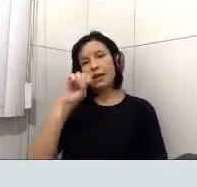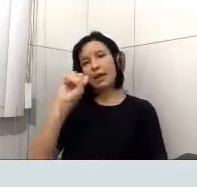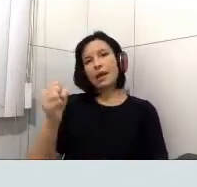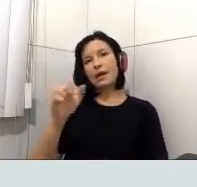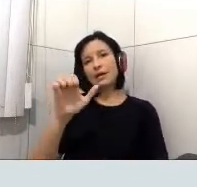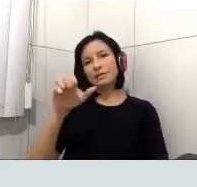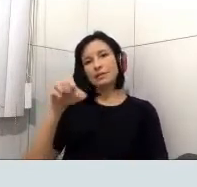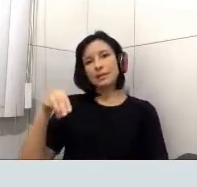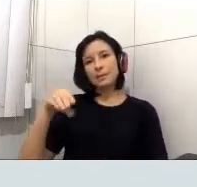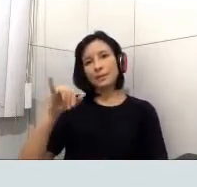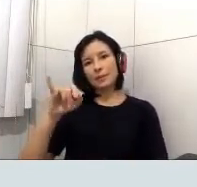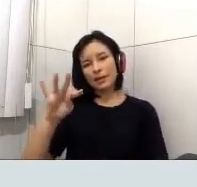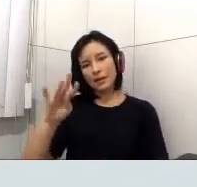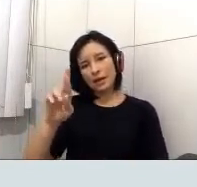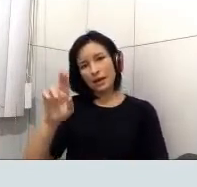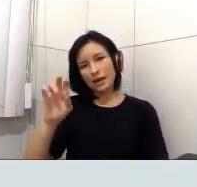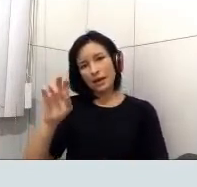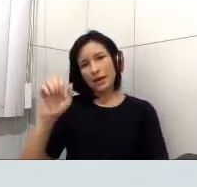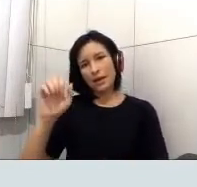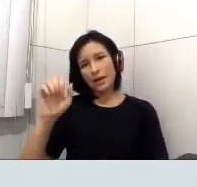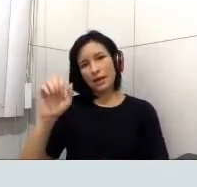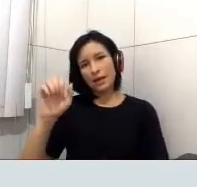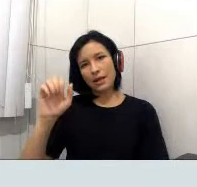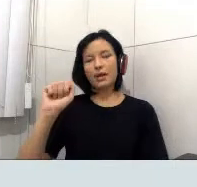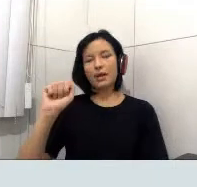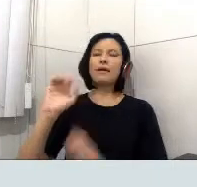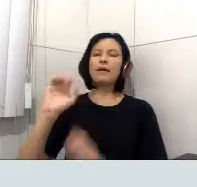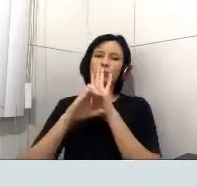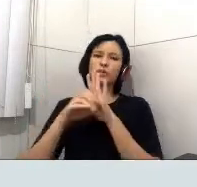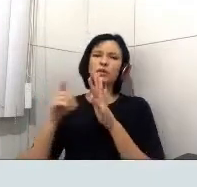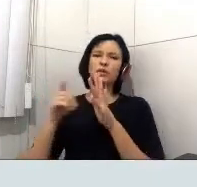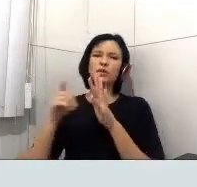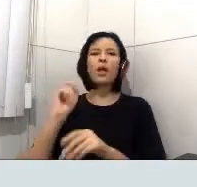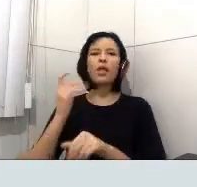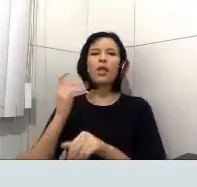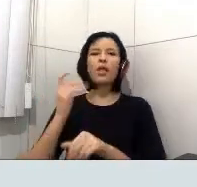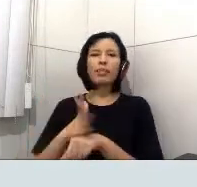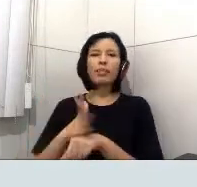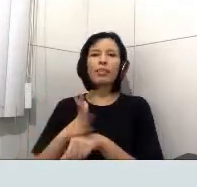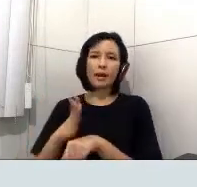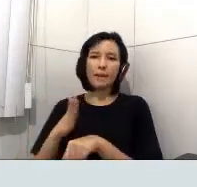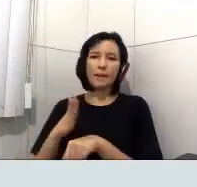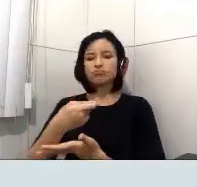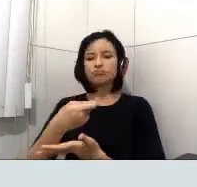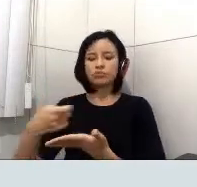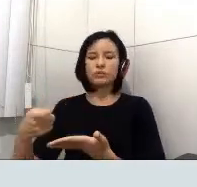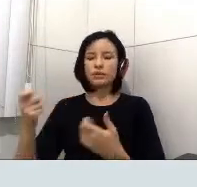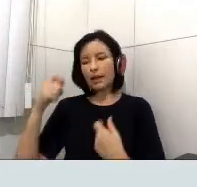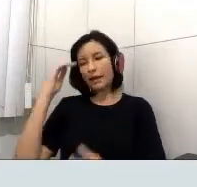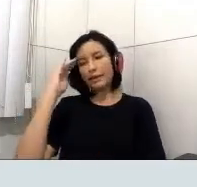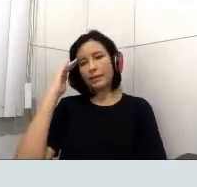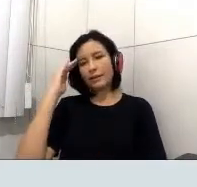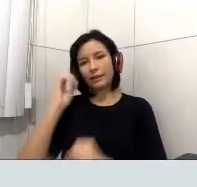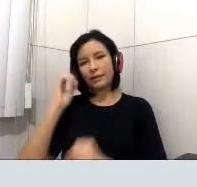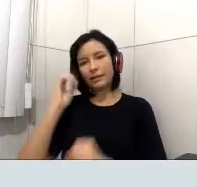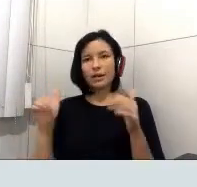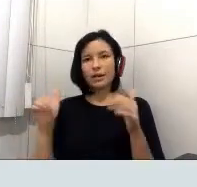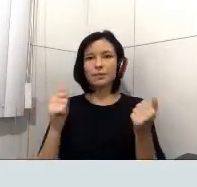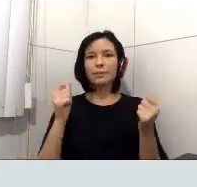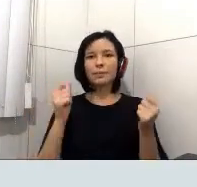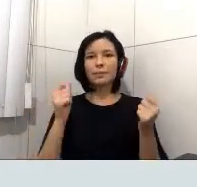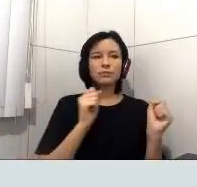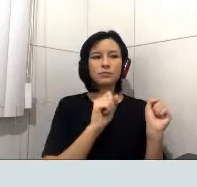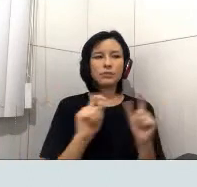O conceito vocês vão aprender mais na prática. Vocês aí vão ver melhor. Pode passar para o próximo, por